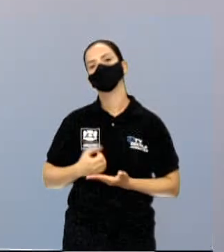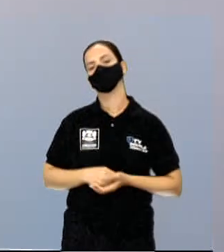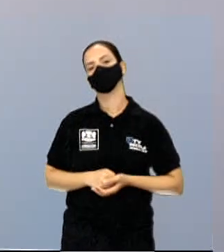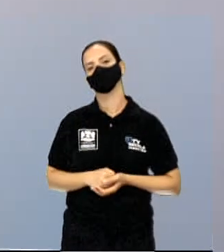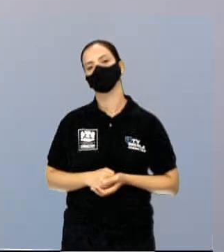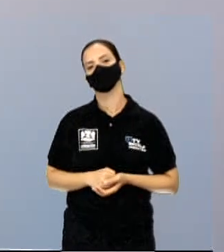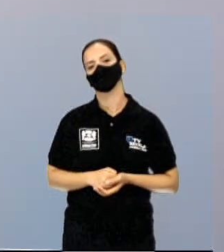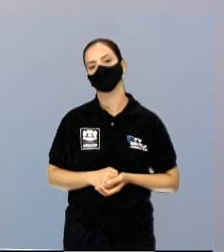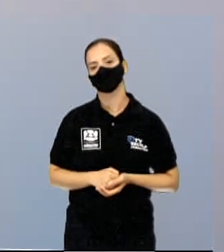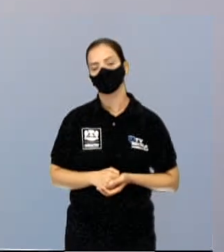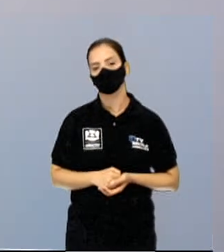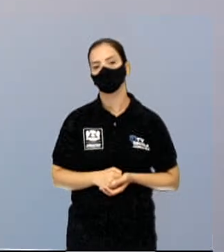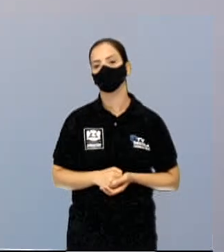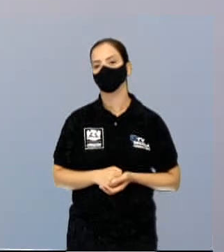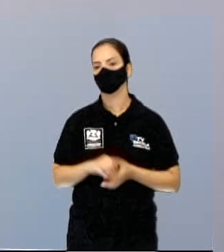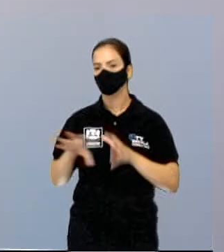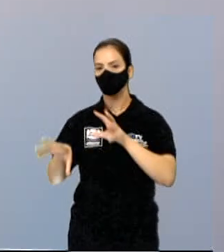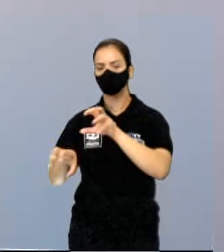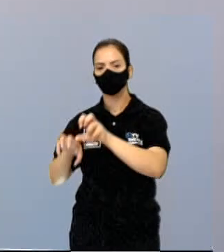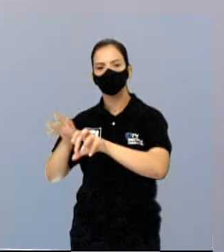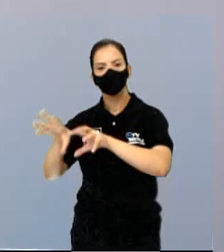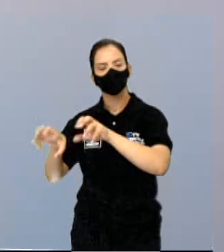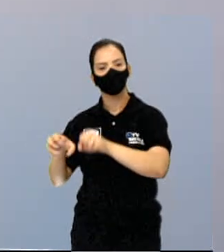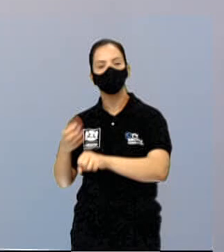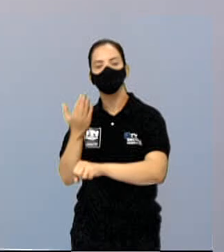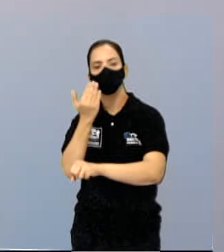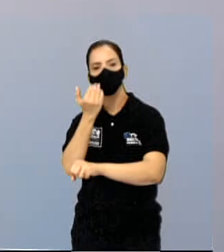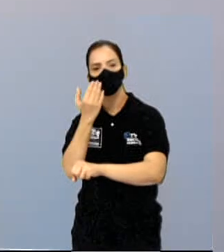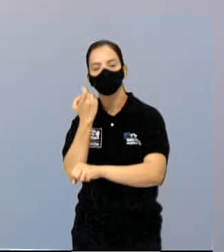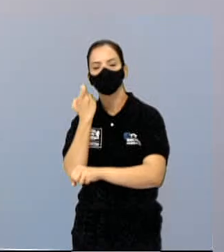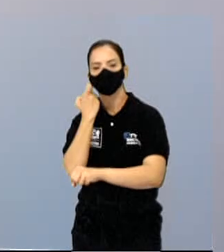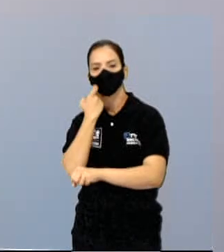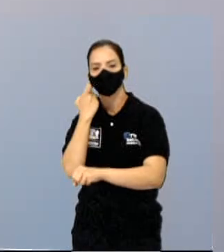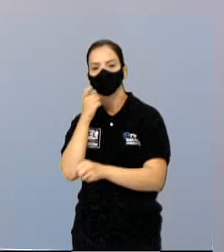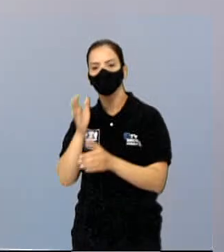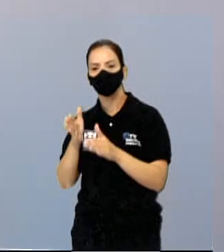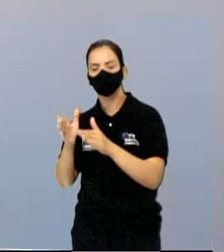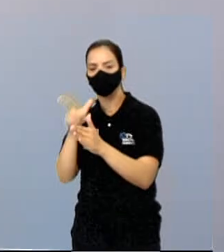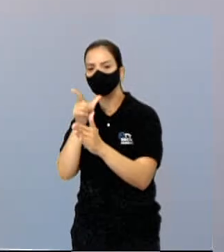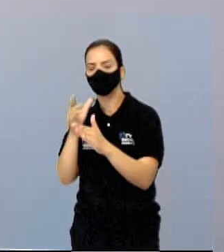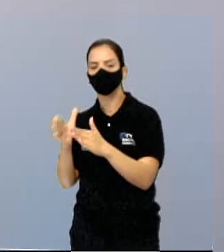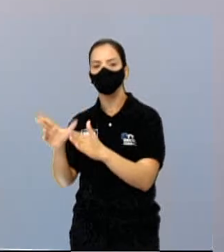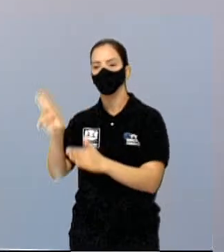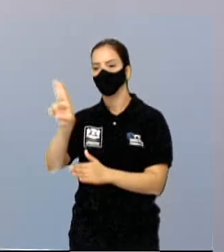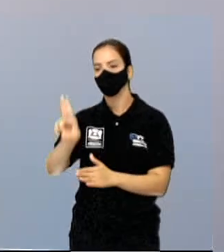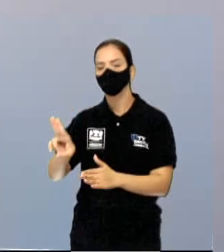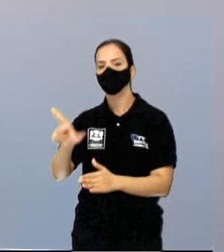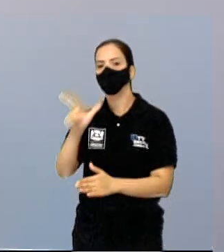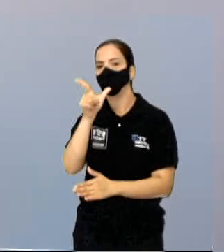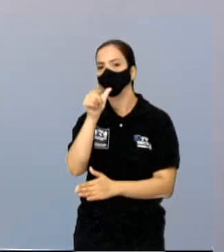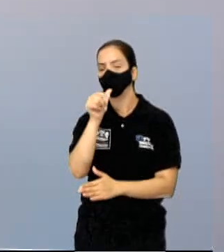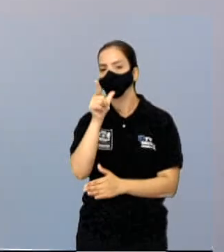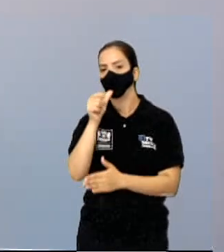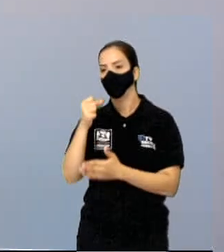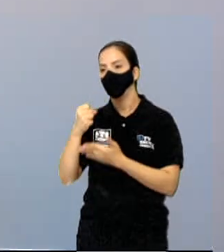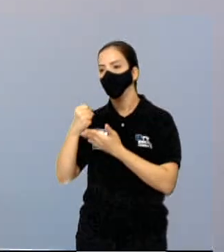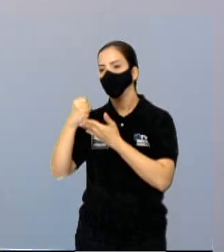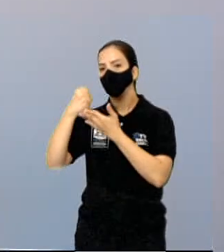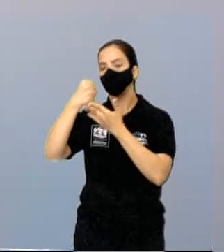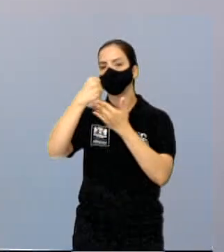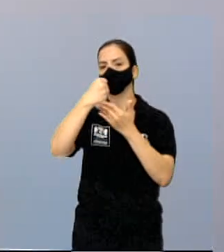poderiam tirar ali o alimento deles do rio, que no caso seriam os peixes, eles poderiam utilizar essas águas para ajudar ali na